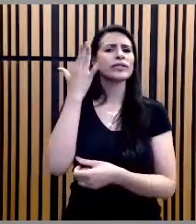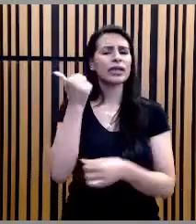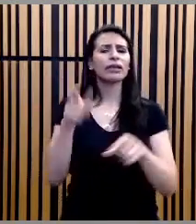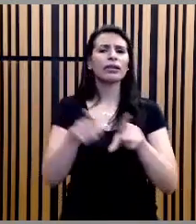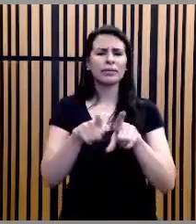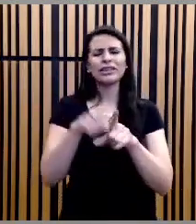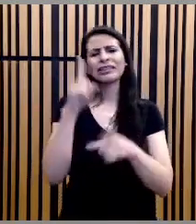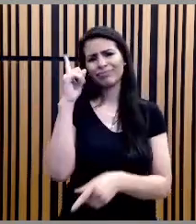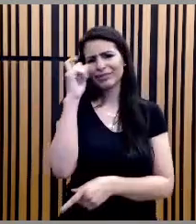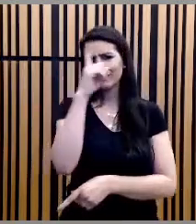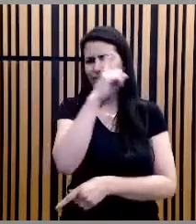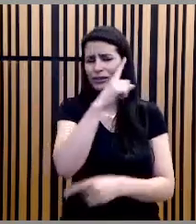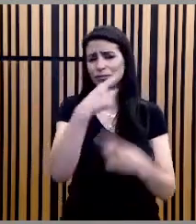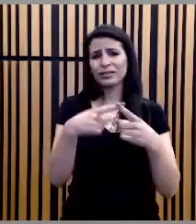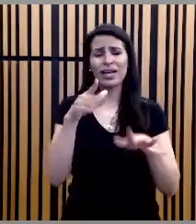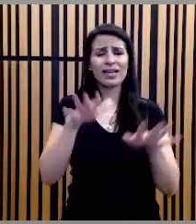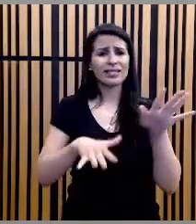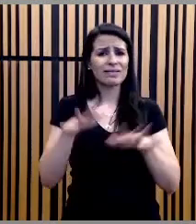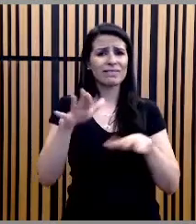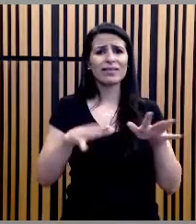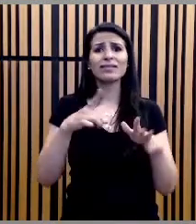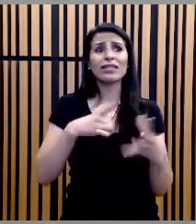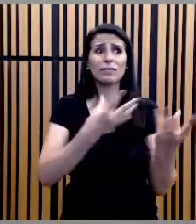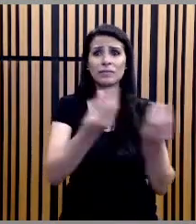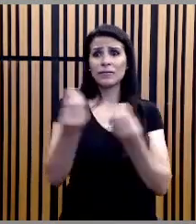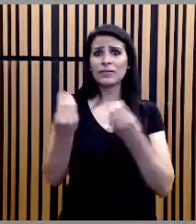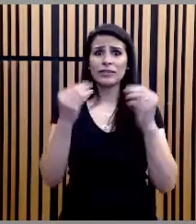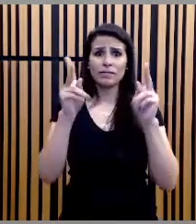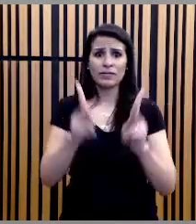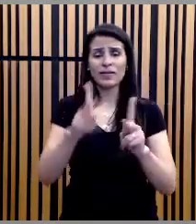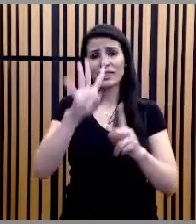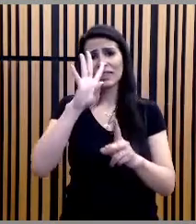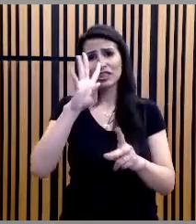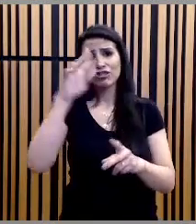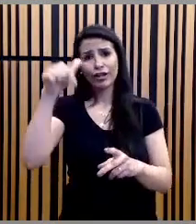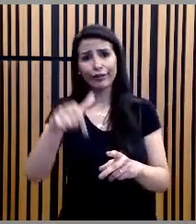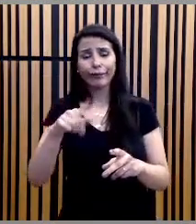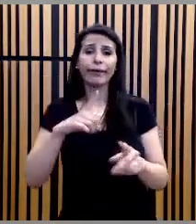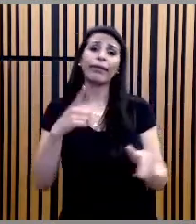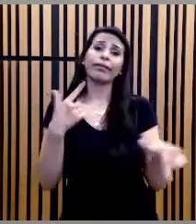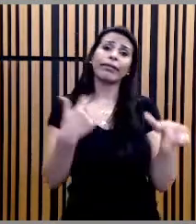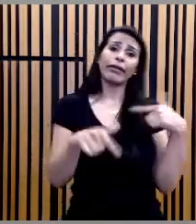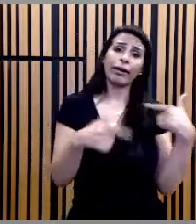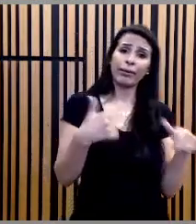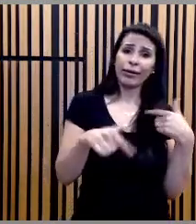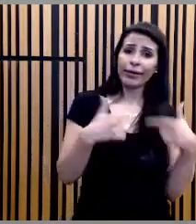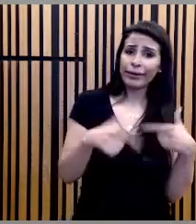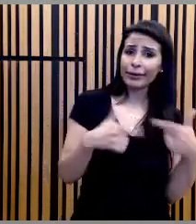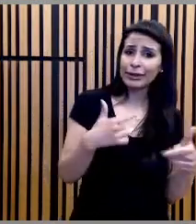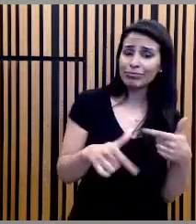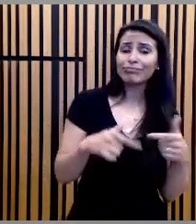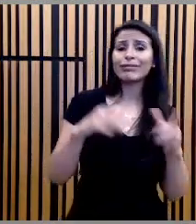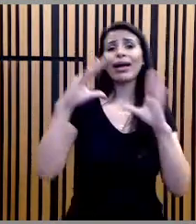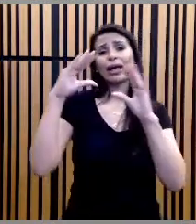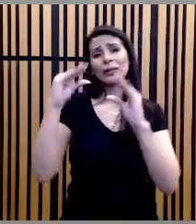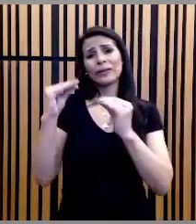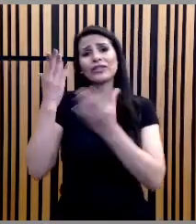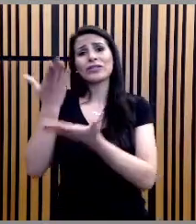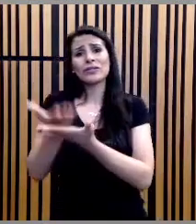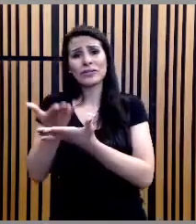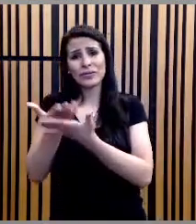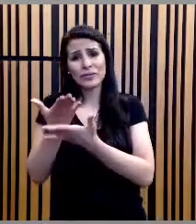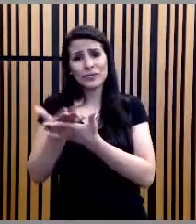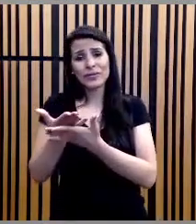que é difícil, né, porque a gente tem muitos aí que talvez estão nos acompanhando, que trabalham e que vão estudar à noite, que é a